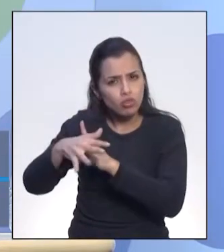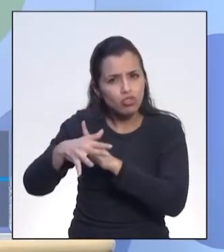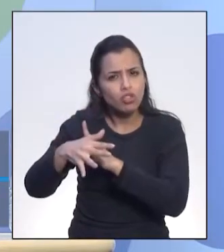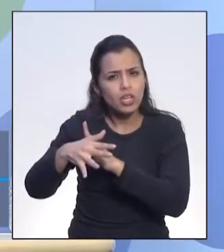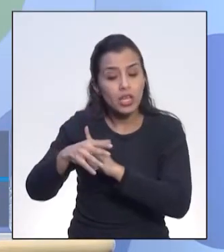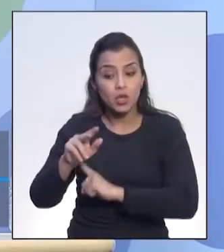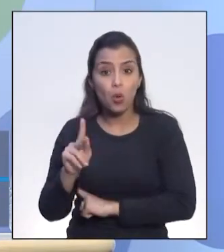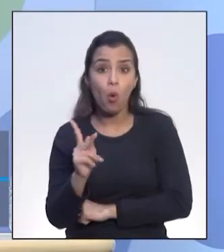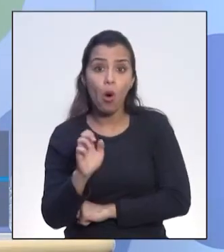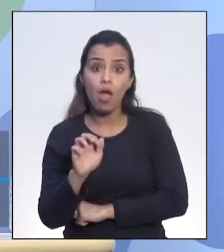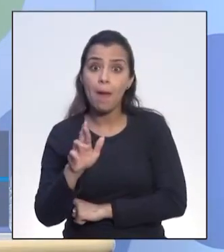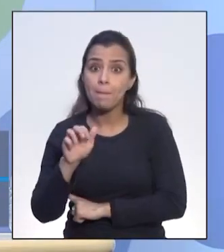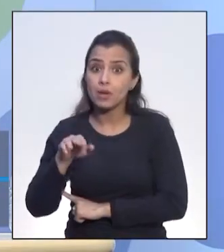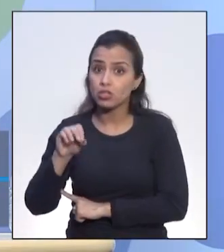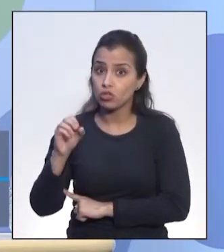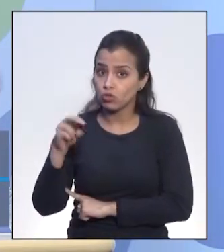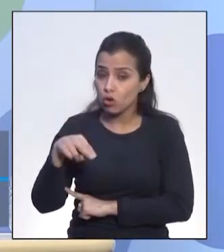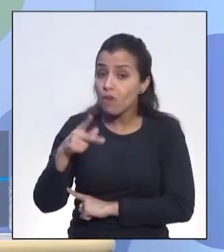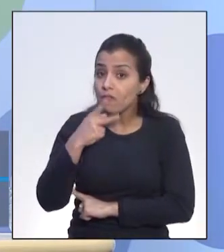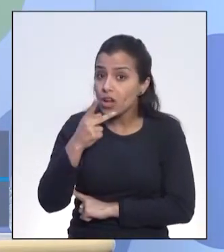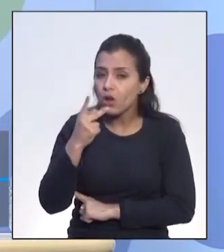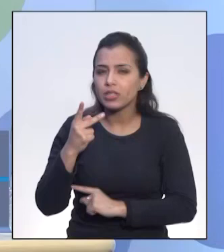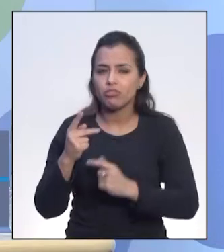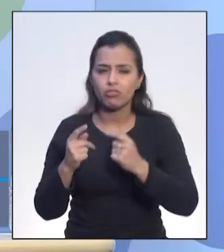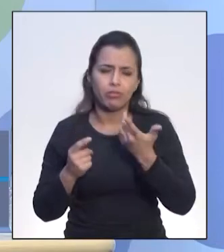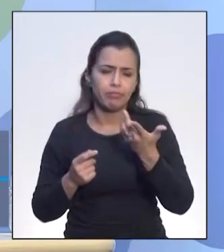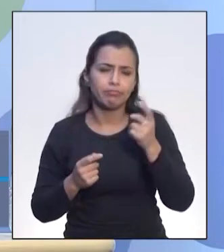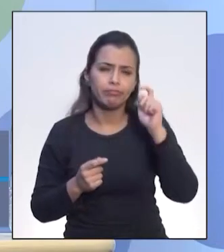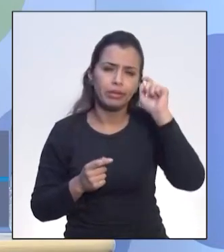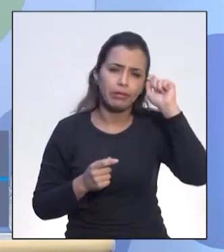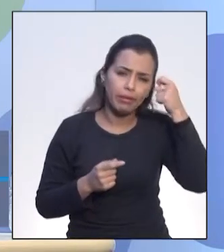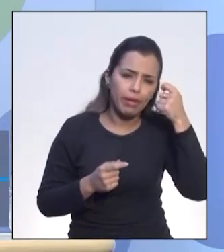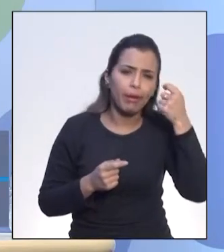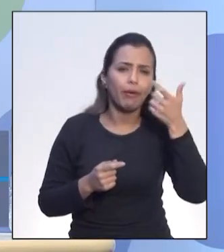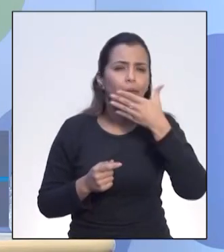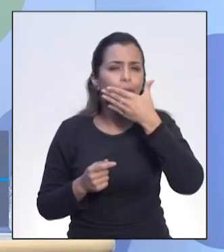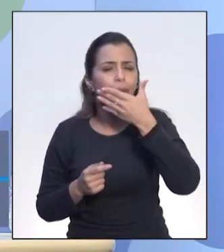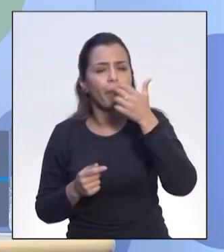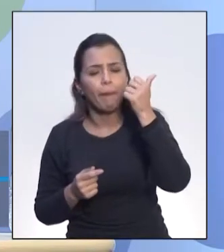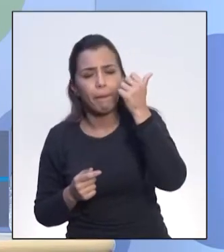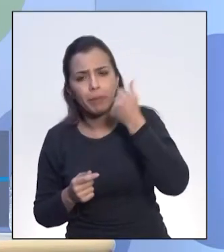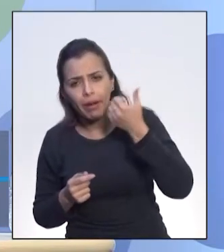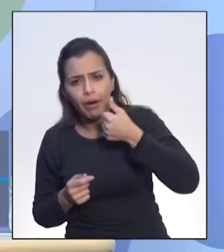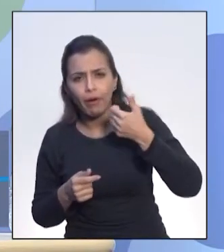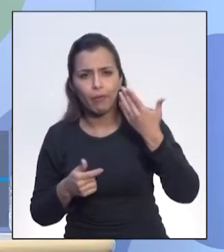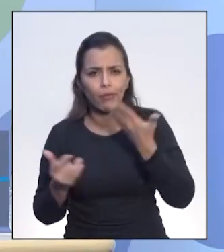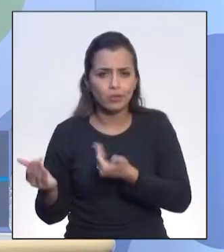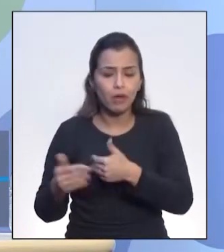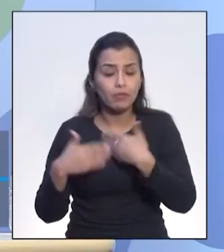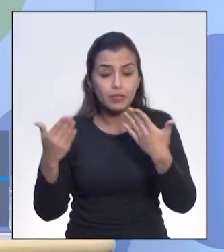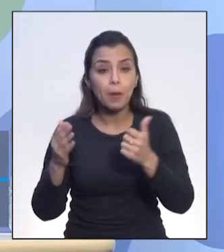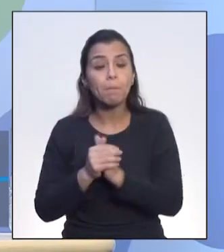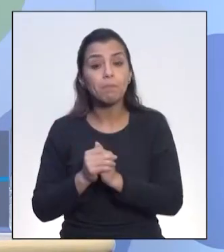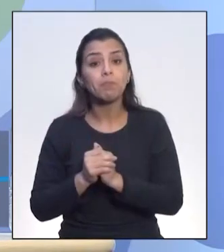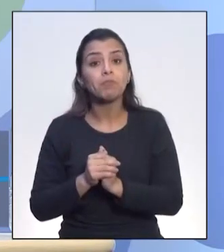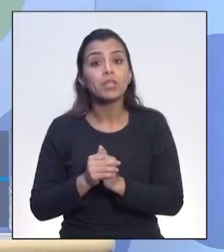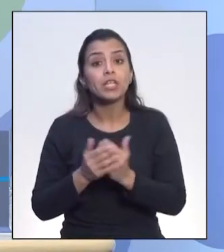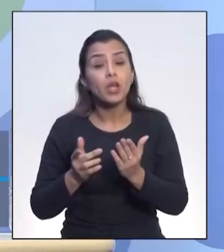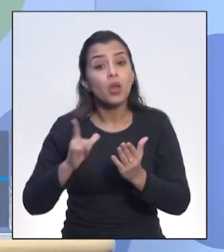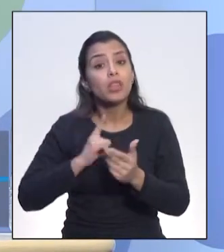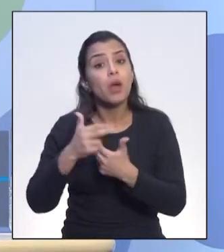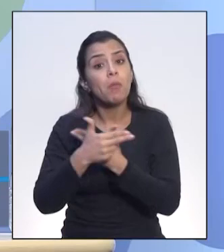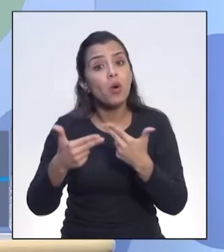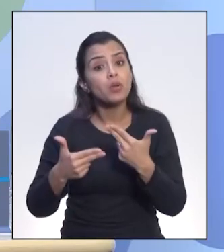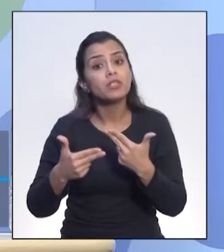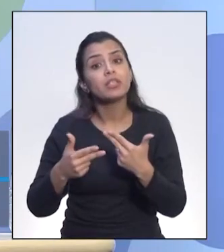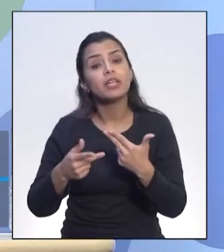falando justamente sobre a questão da violência entre negros, brancos, jovens e tudo mais, se vocês tiverem essa dúvida. E uma coisa que eu achei